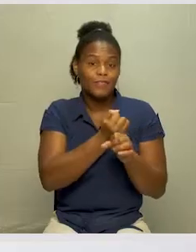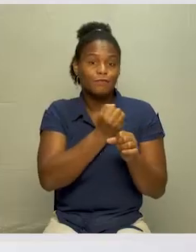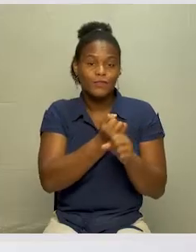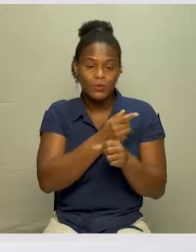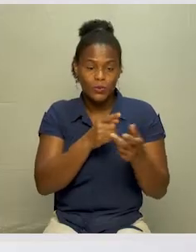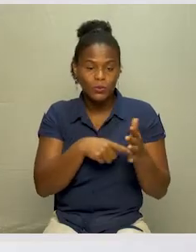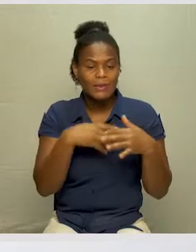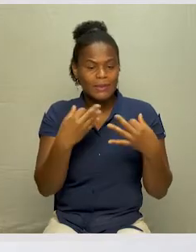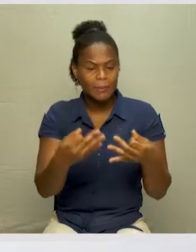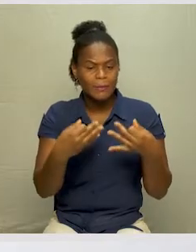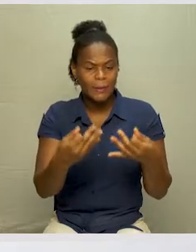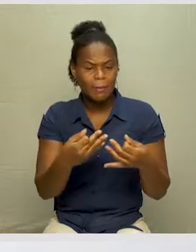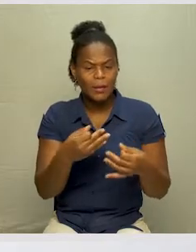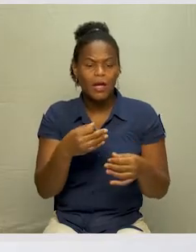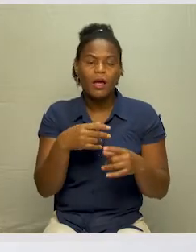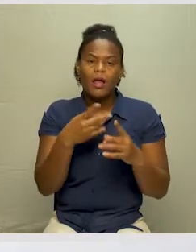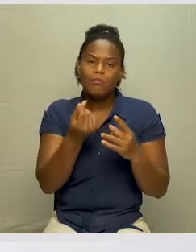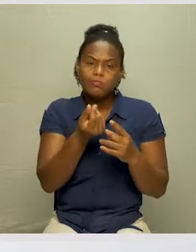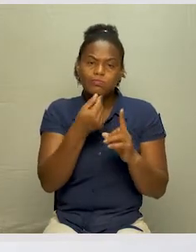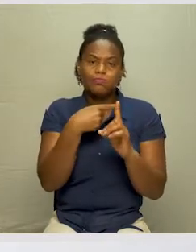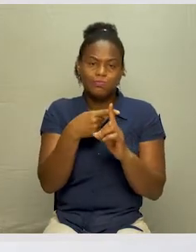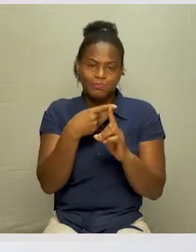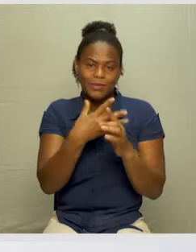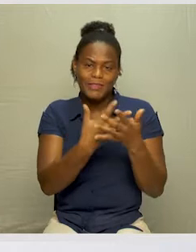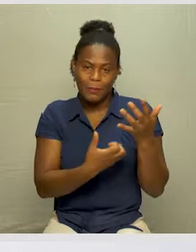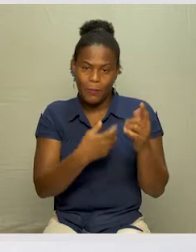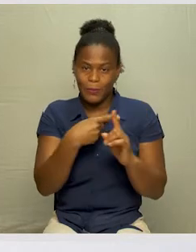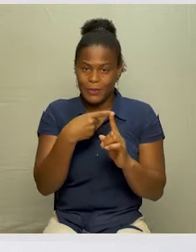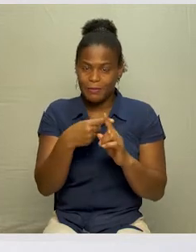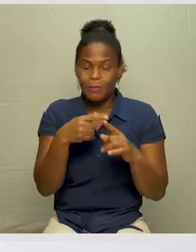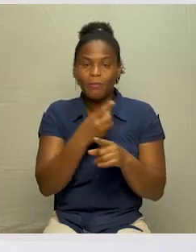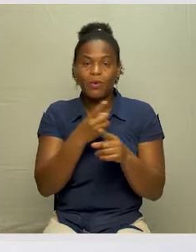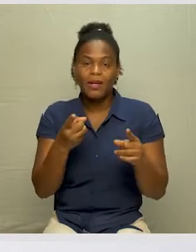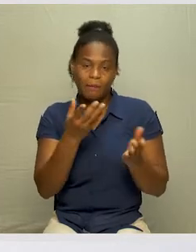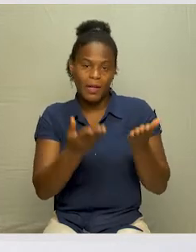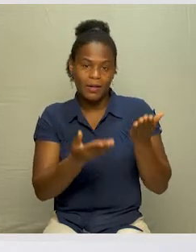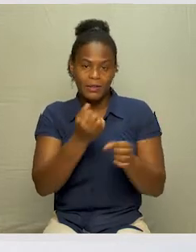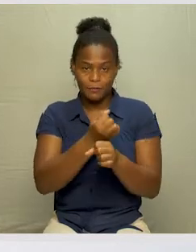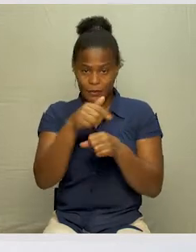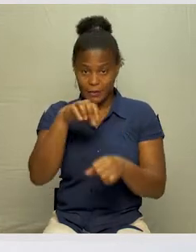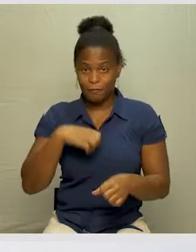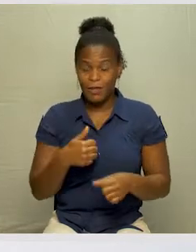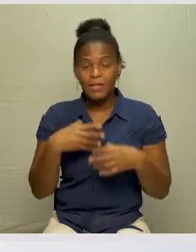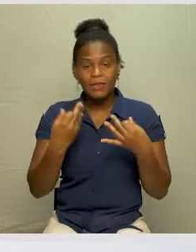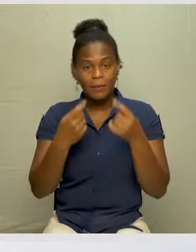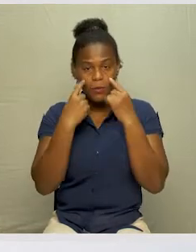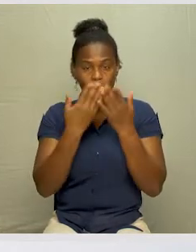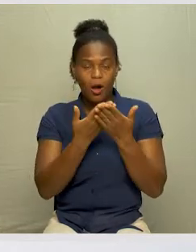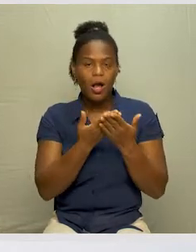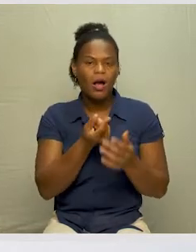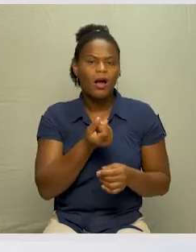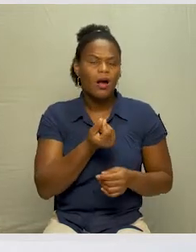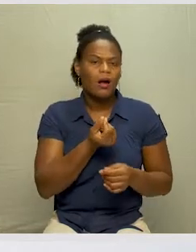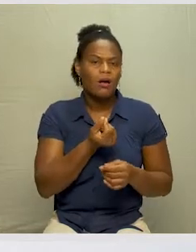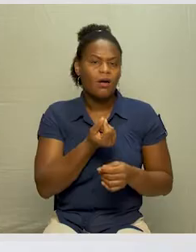de serviços, sempre com saldo positivo. Por que a balança de serviços em Cabo Verde sempre apresenta